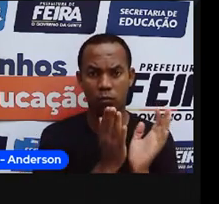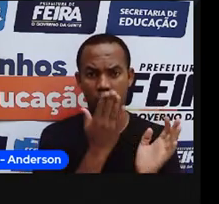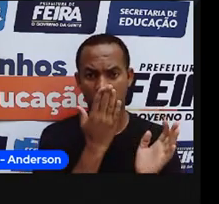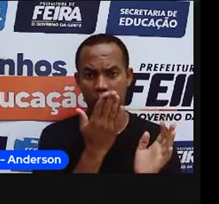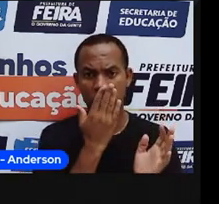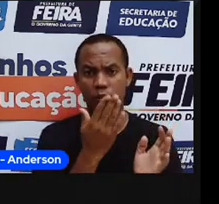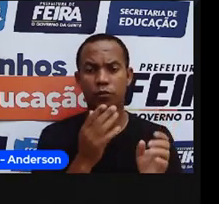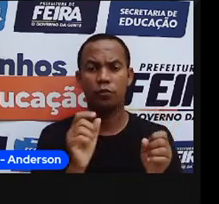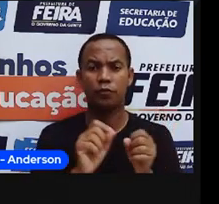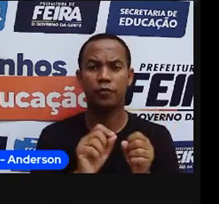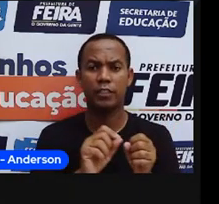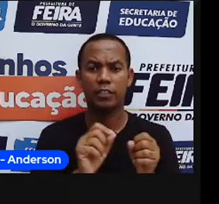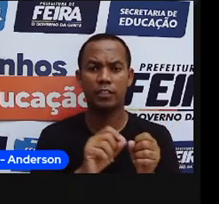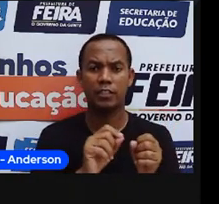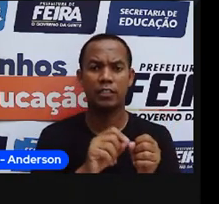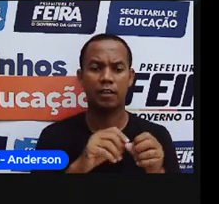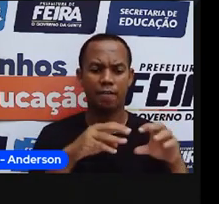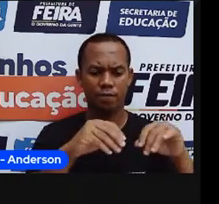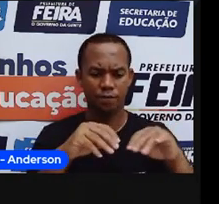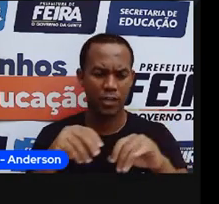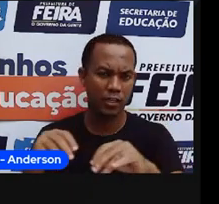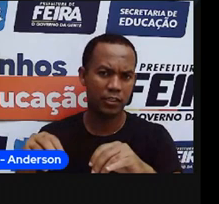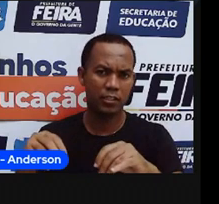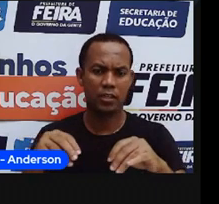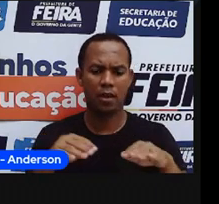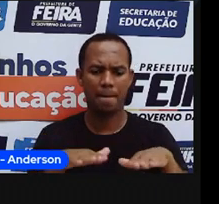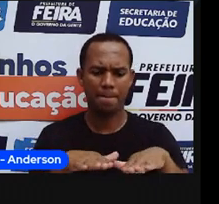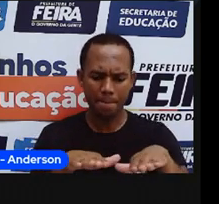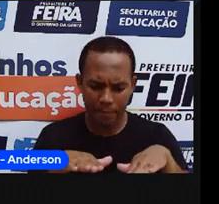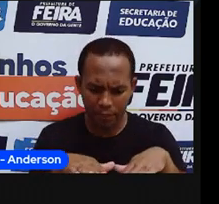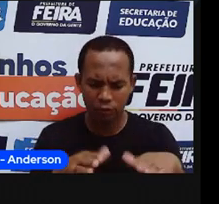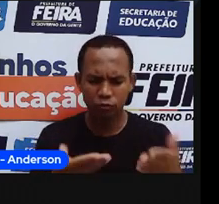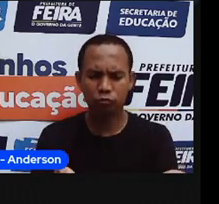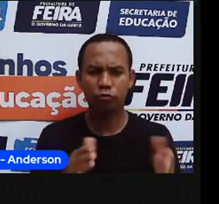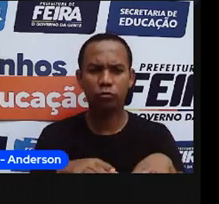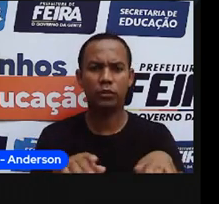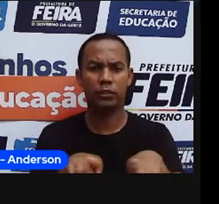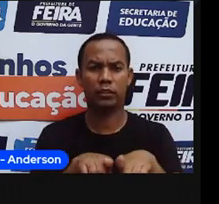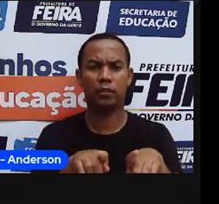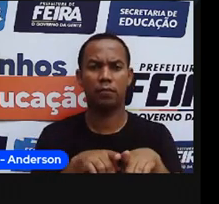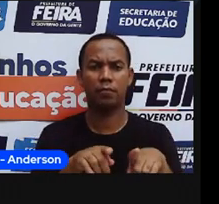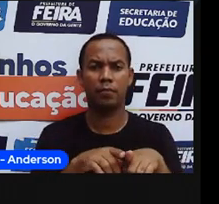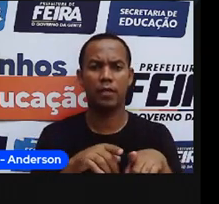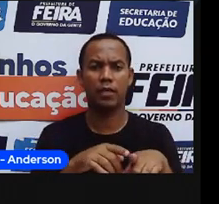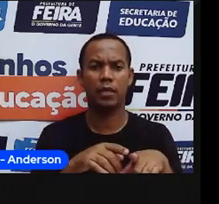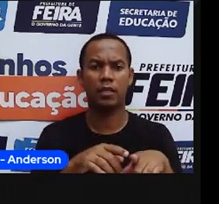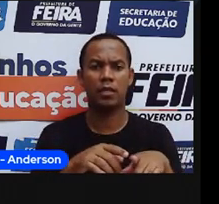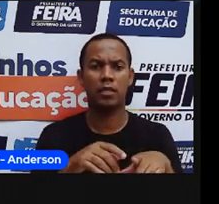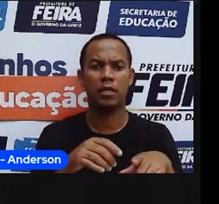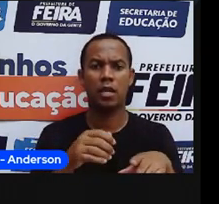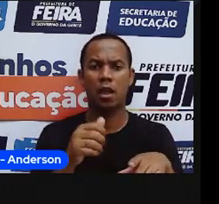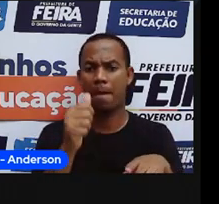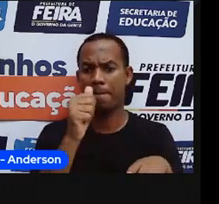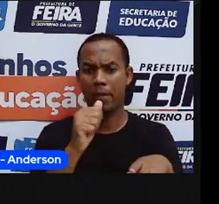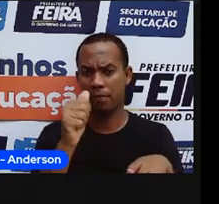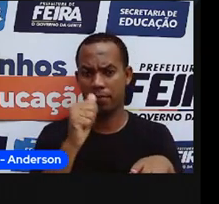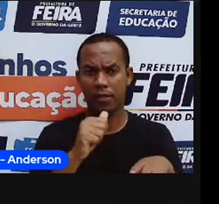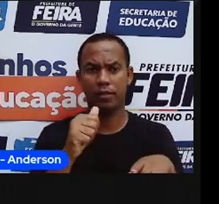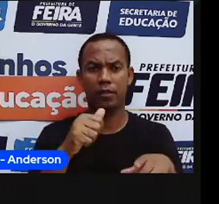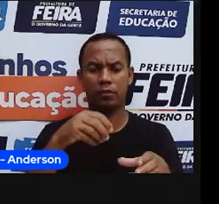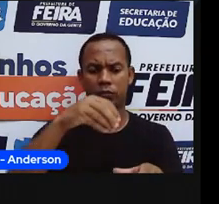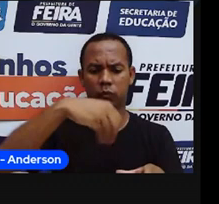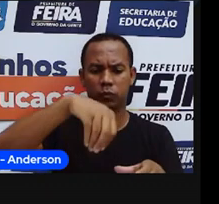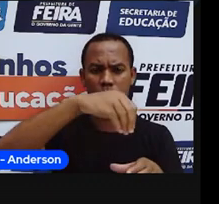eles faziam a farinha, a tapioca, o beiju e as bebidas alcoólicas. Também consumiam a mandioca misturada